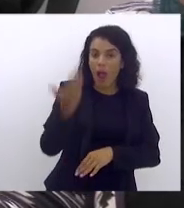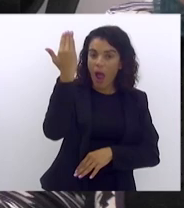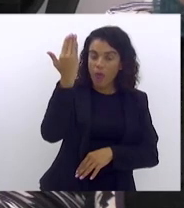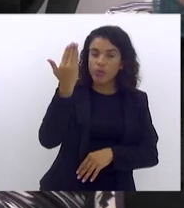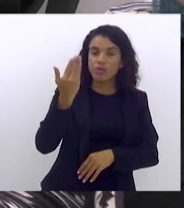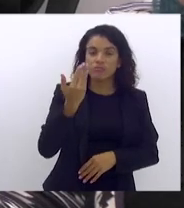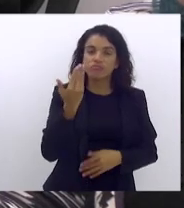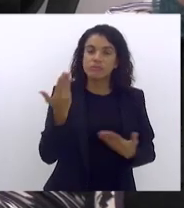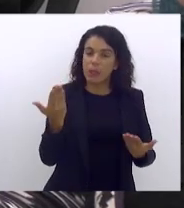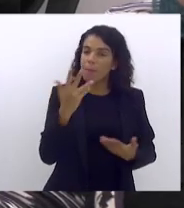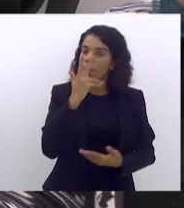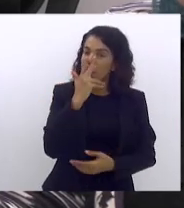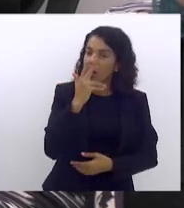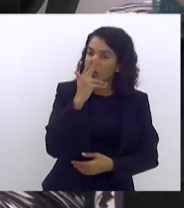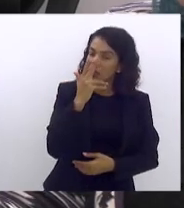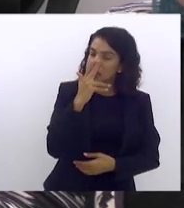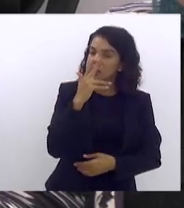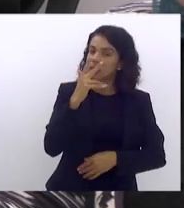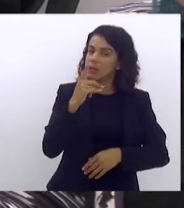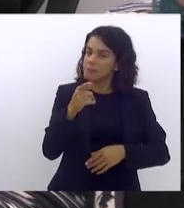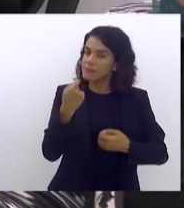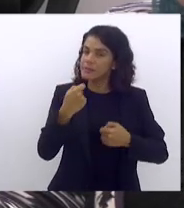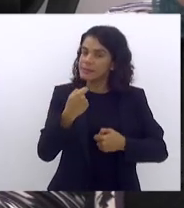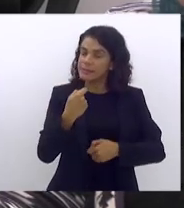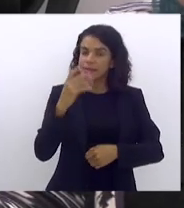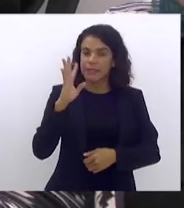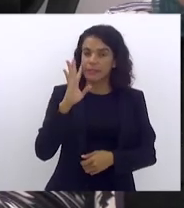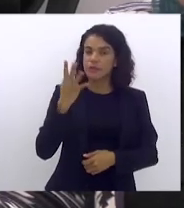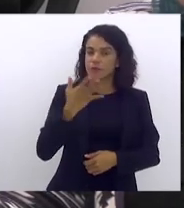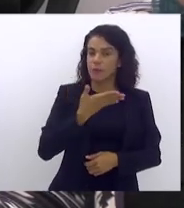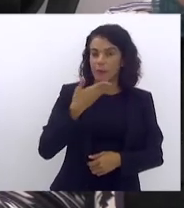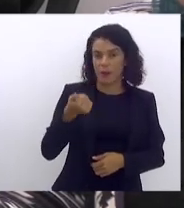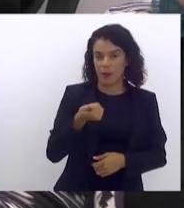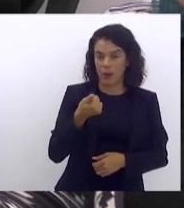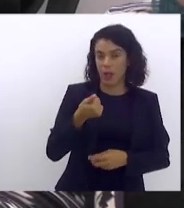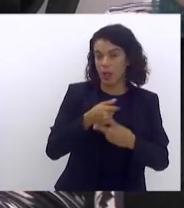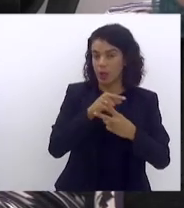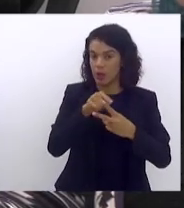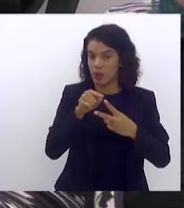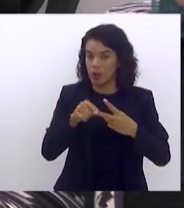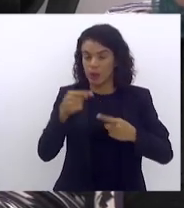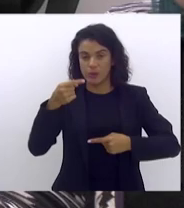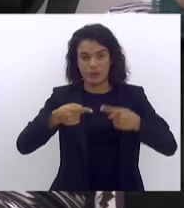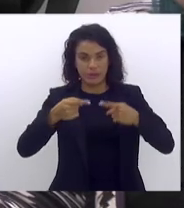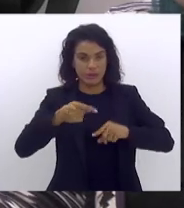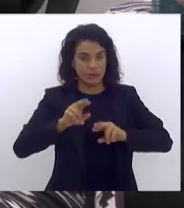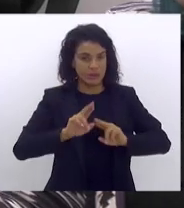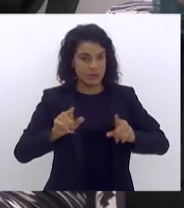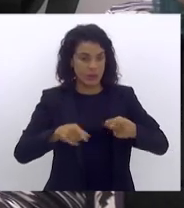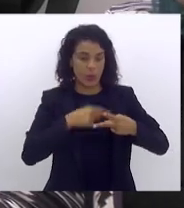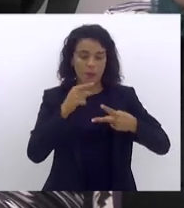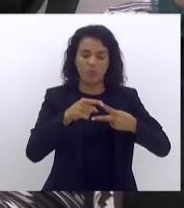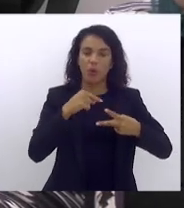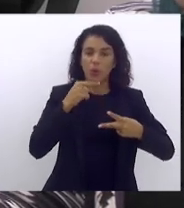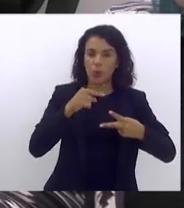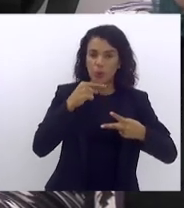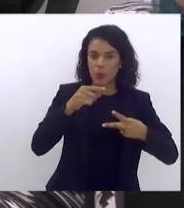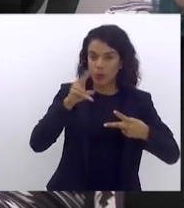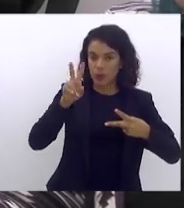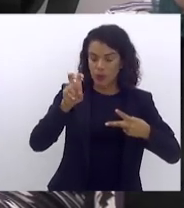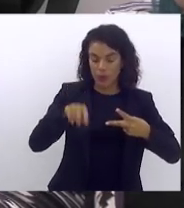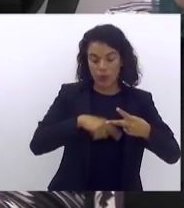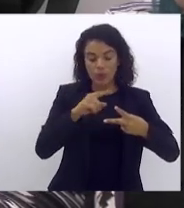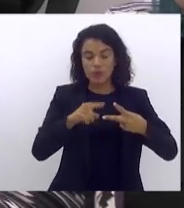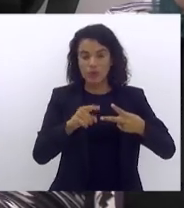me parece que isso também é um elemento que tem que ser enfrentado. Né? São dois debates diferentes. O primeiro, eu tenho dúvidas sobre ele.